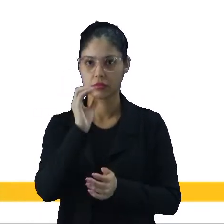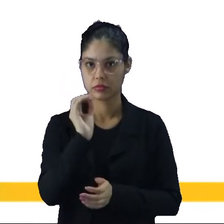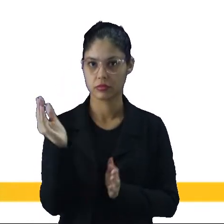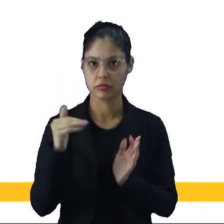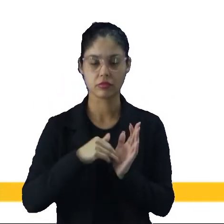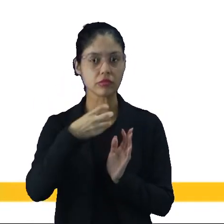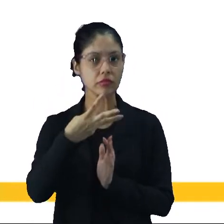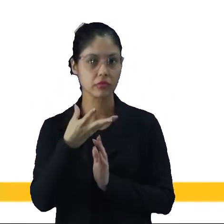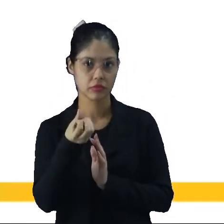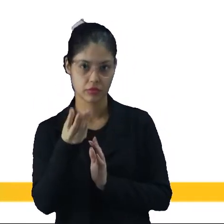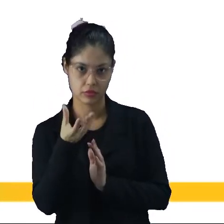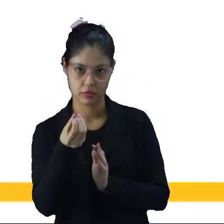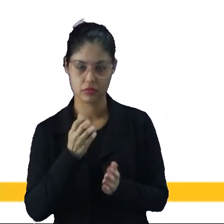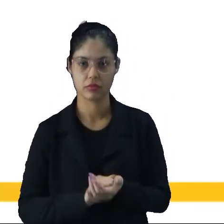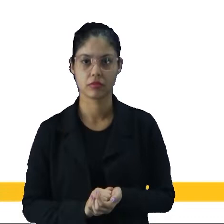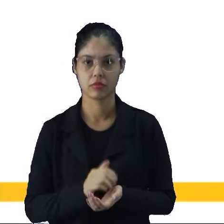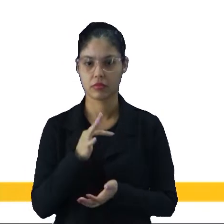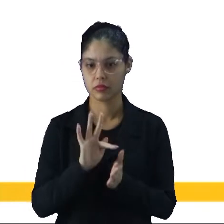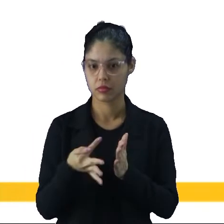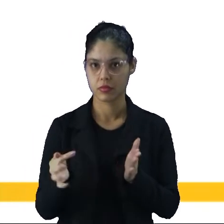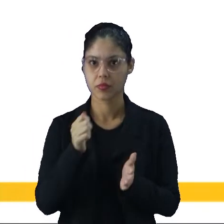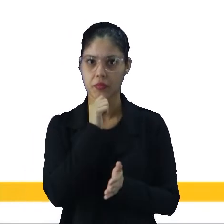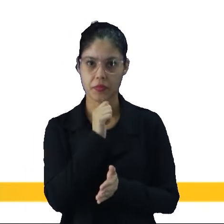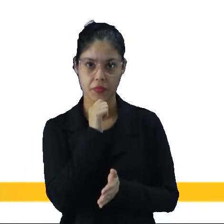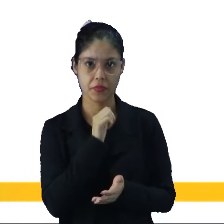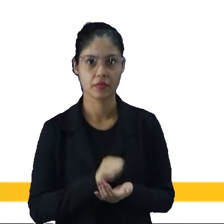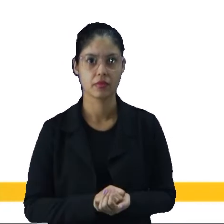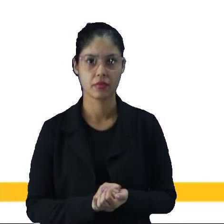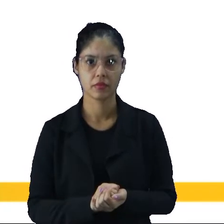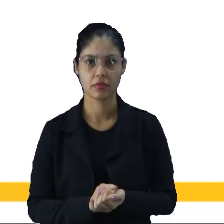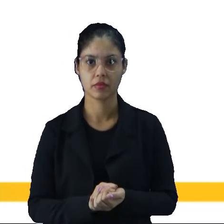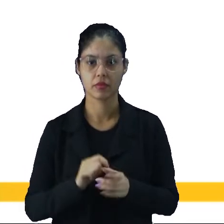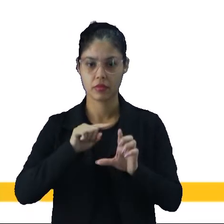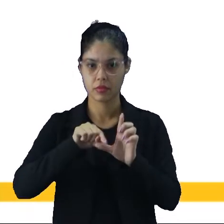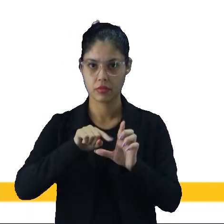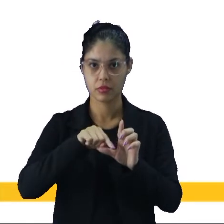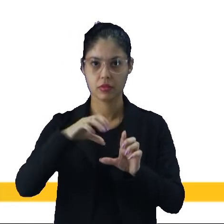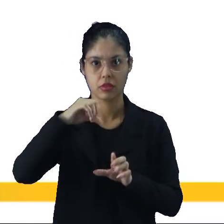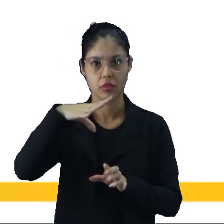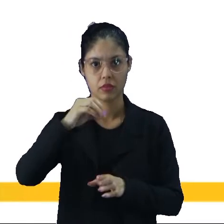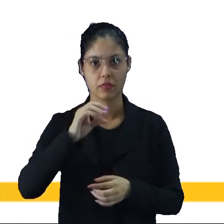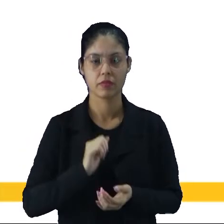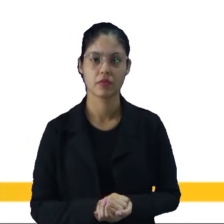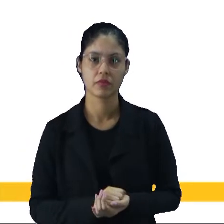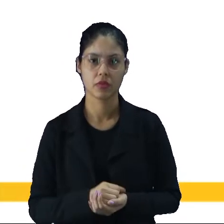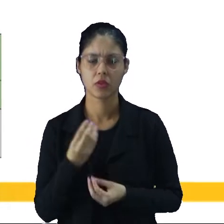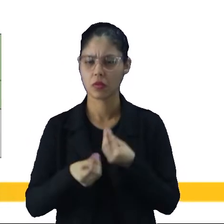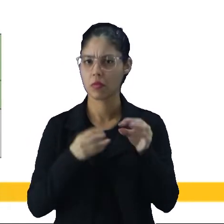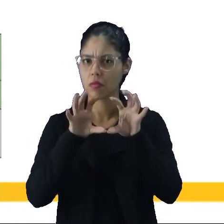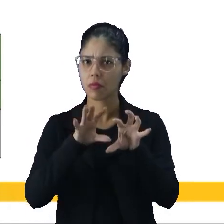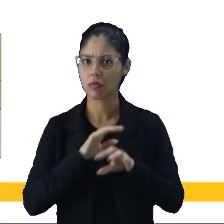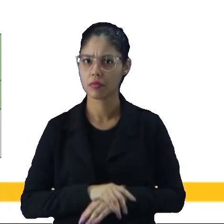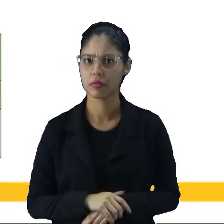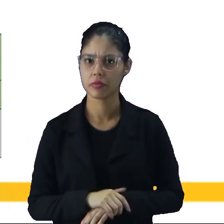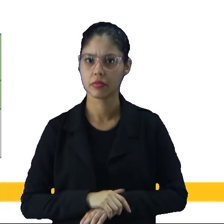a 360, a função tangente não está definida para os ângulos 90 e 270. Como assim?